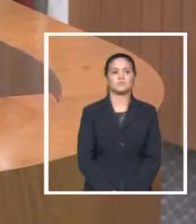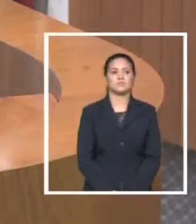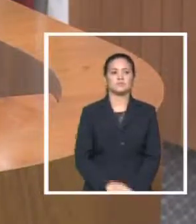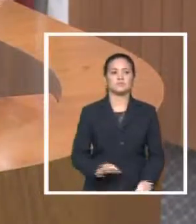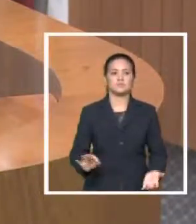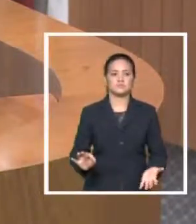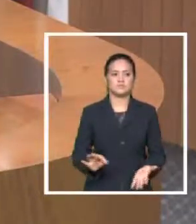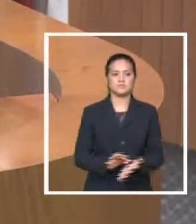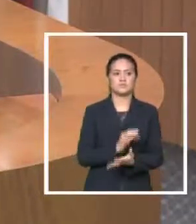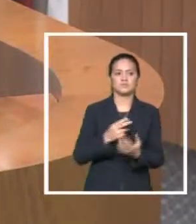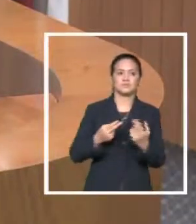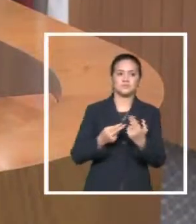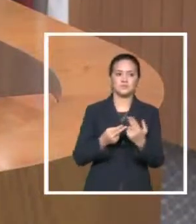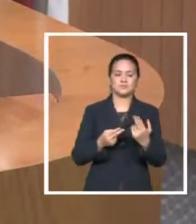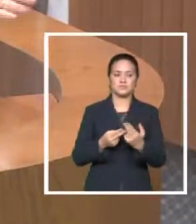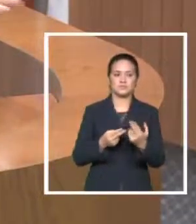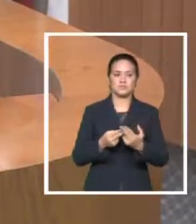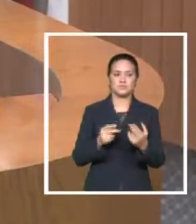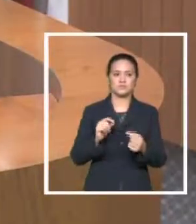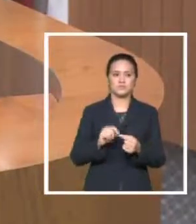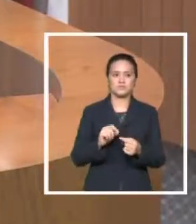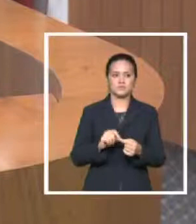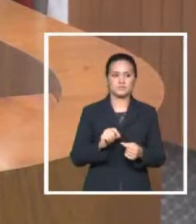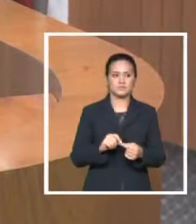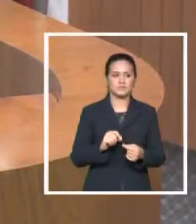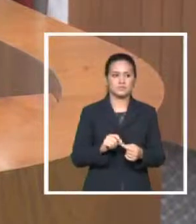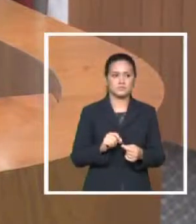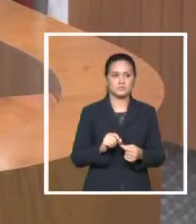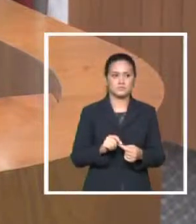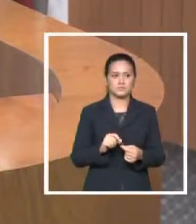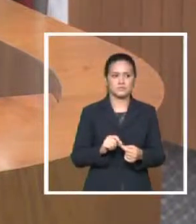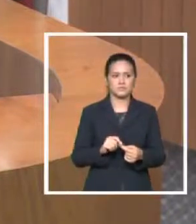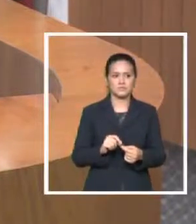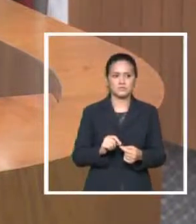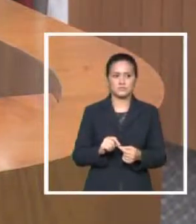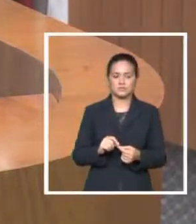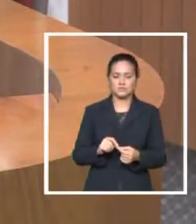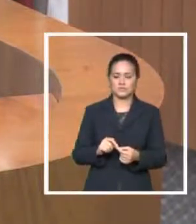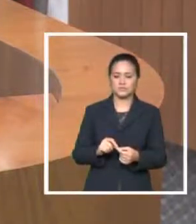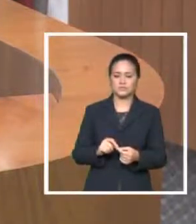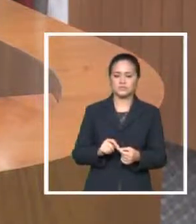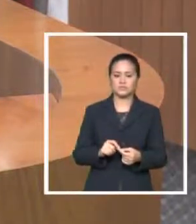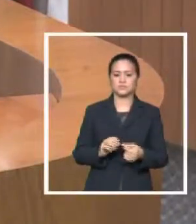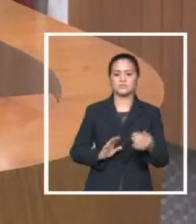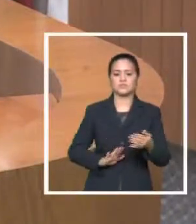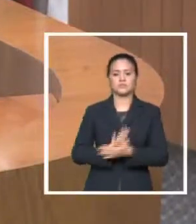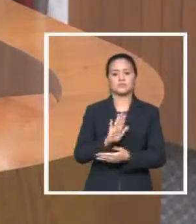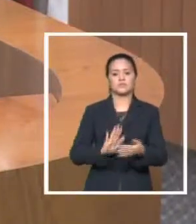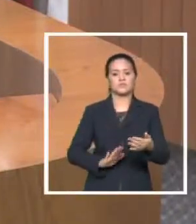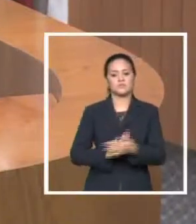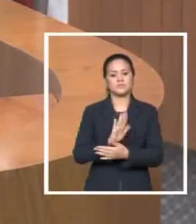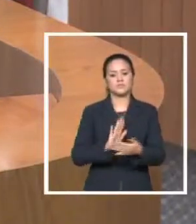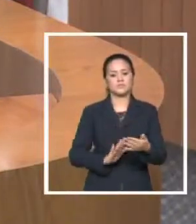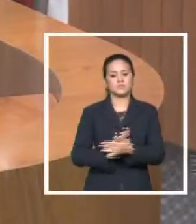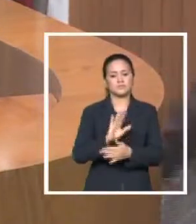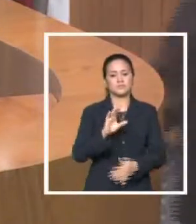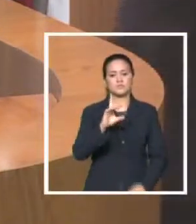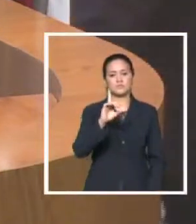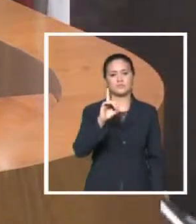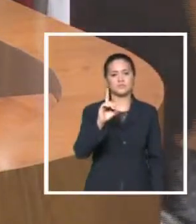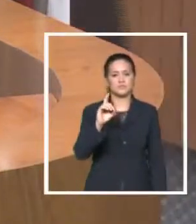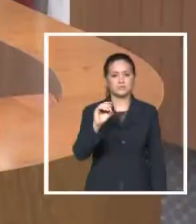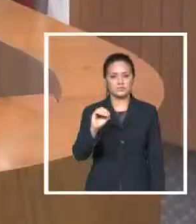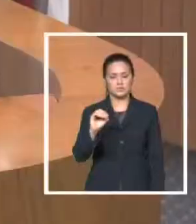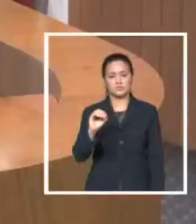com o município de Batalha, no Piauí, foi publicado no Diário Oficial de